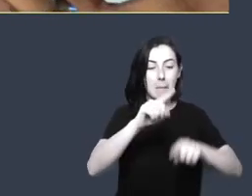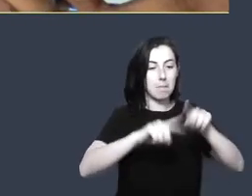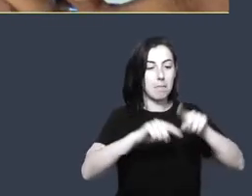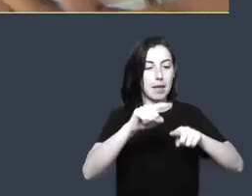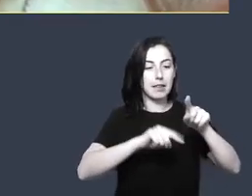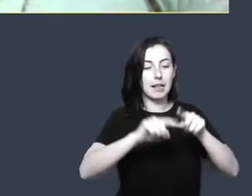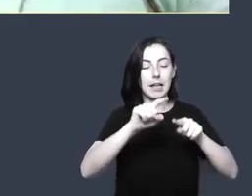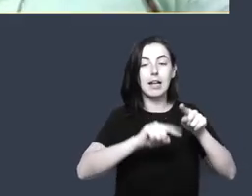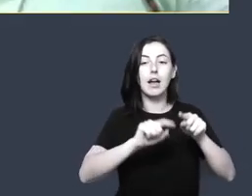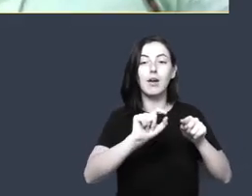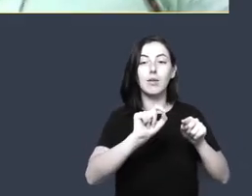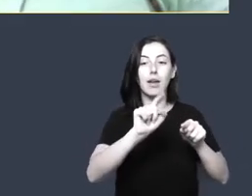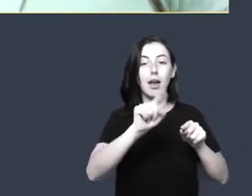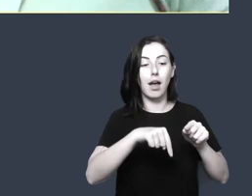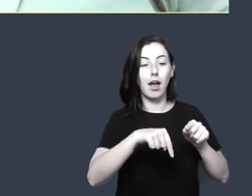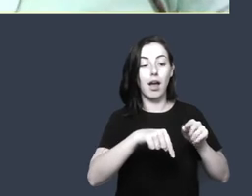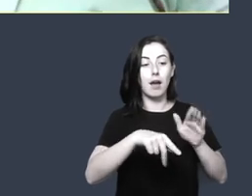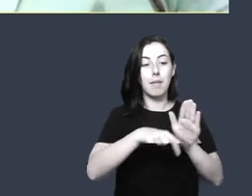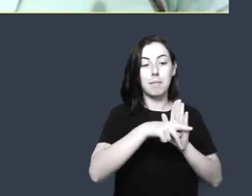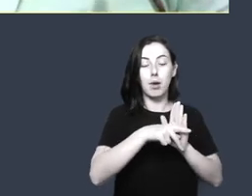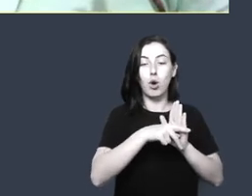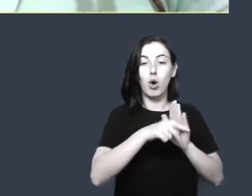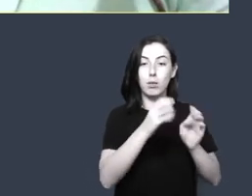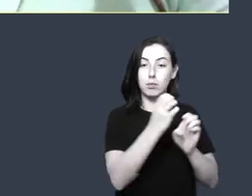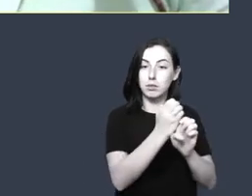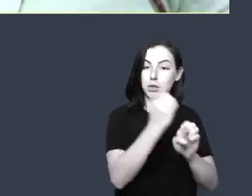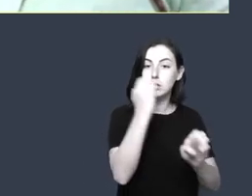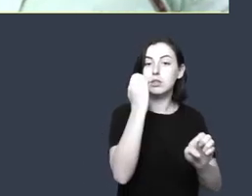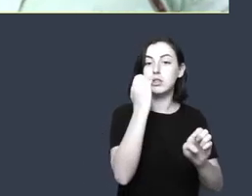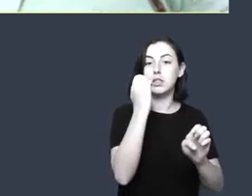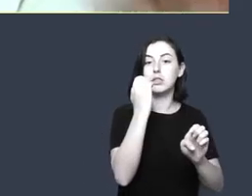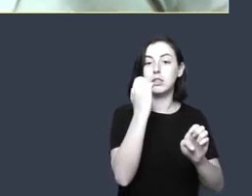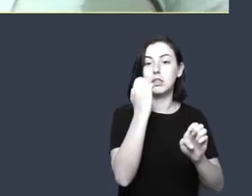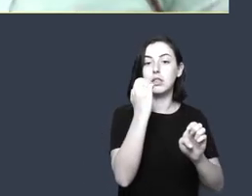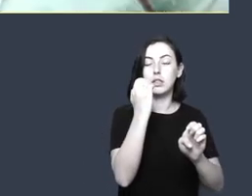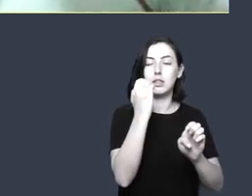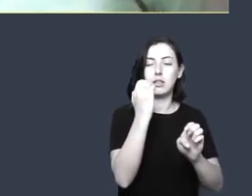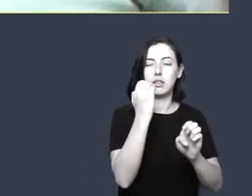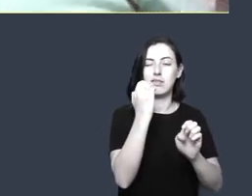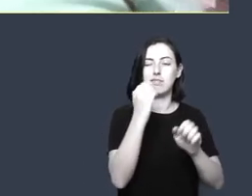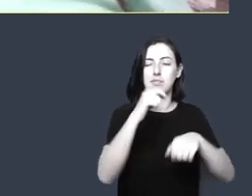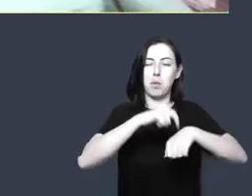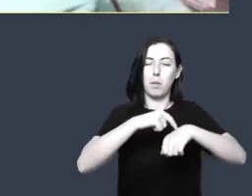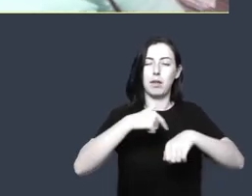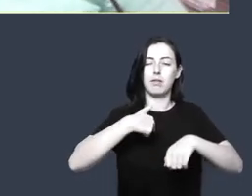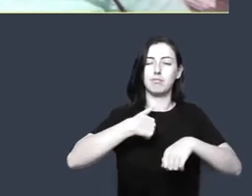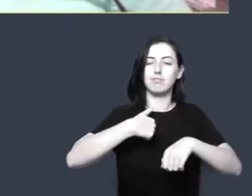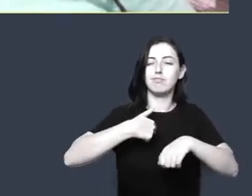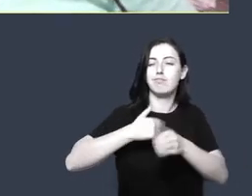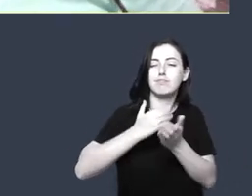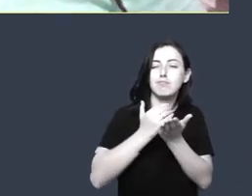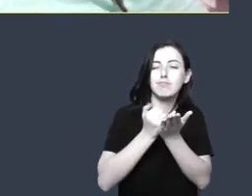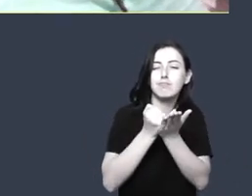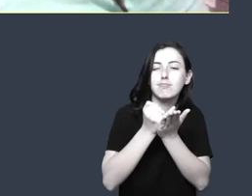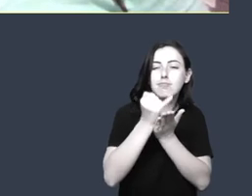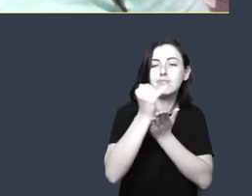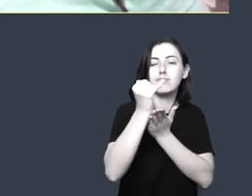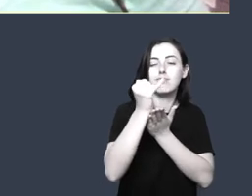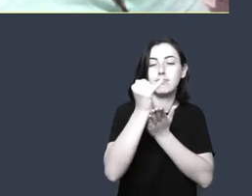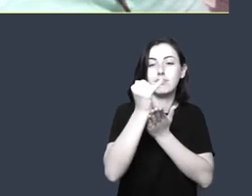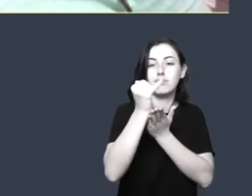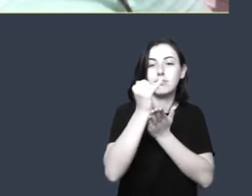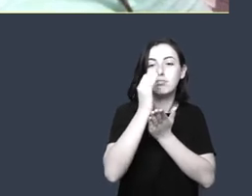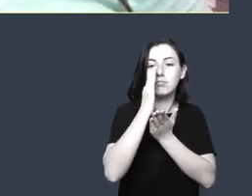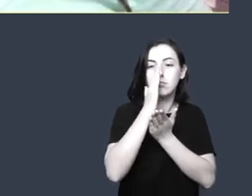eram da engenharia quando estava no início da engenharia, lá no, no, no, na Grécia